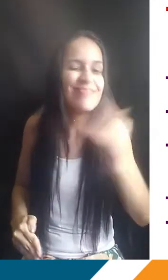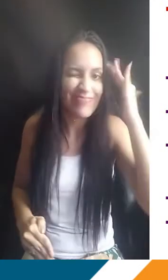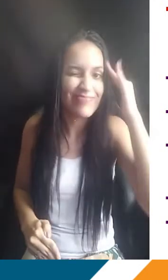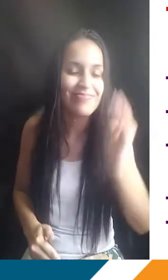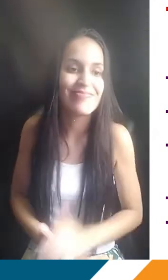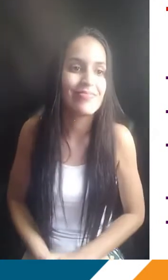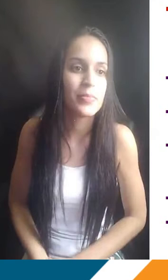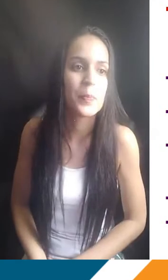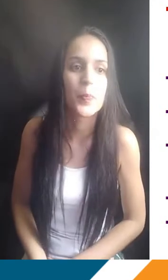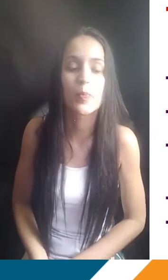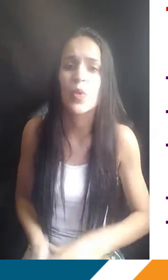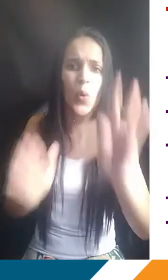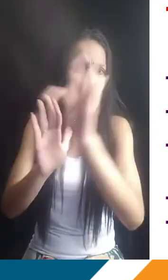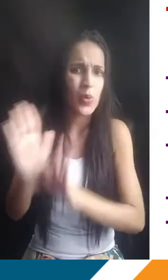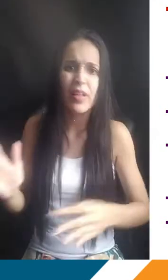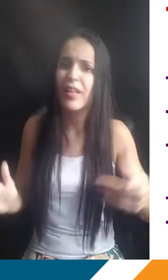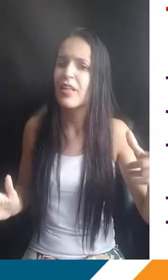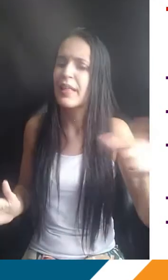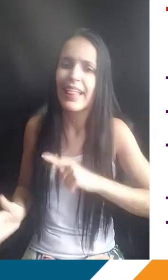pela coloquialidade, pela ironia, o